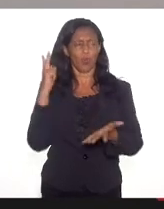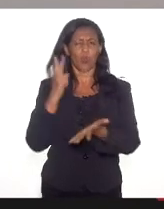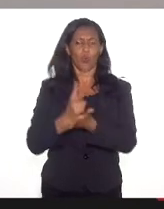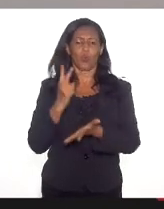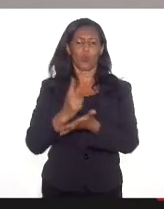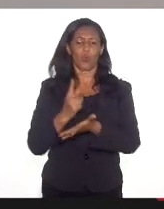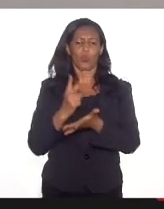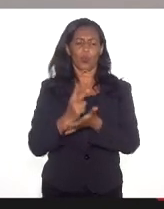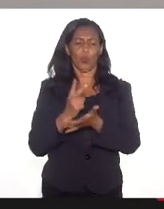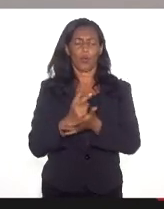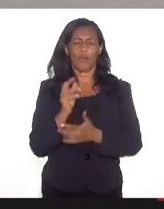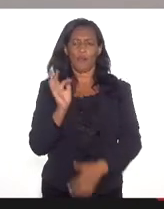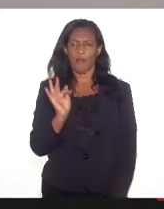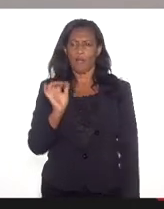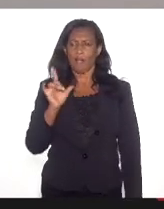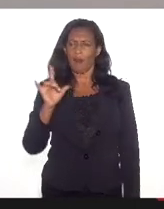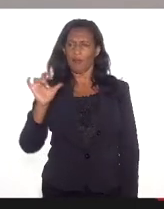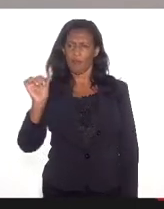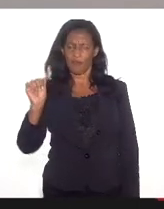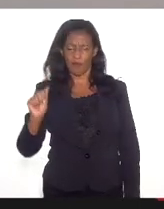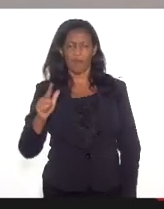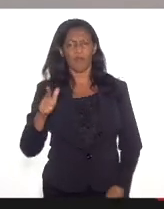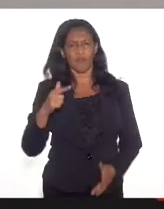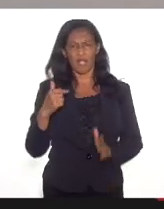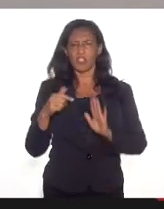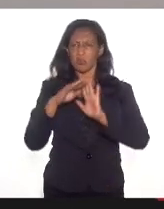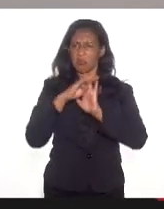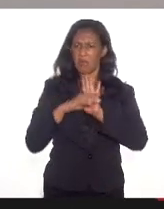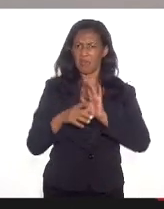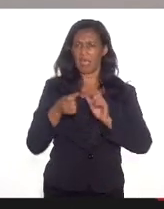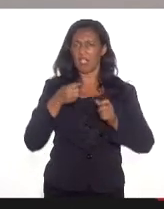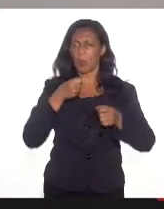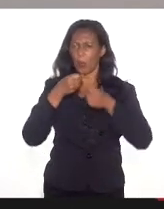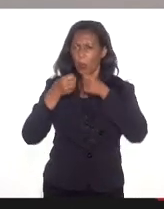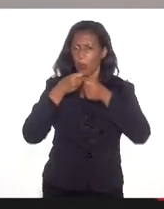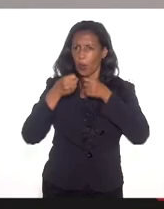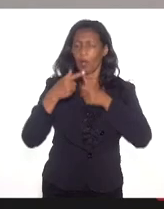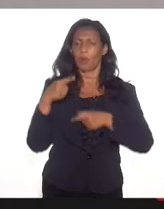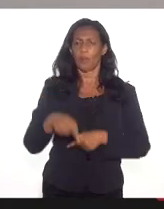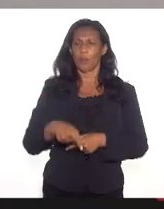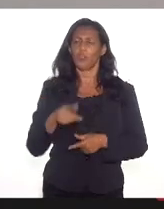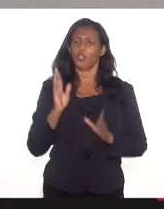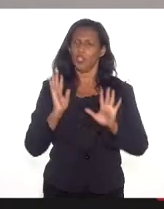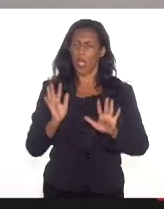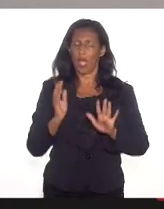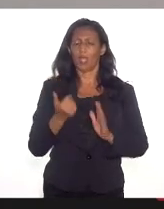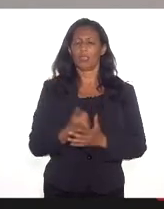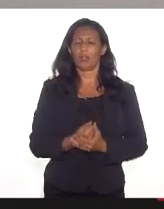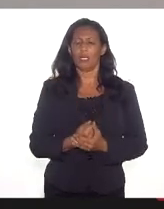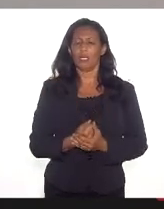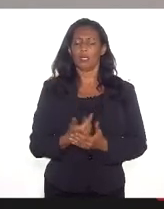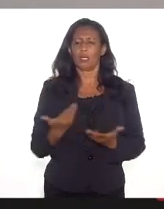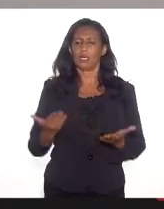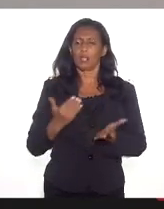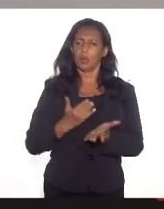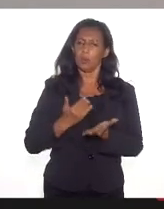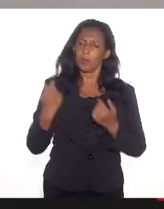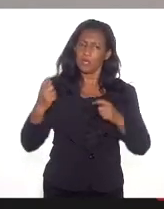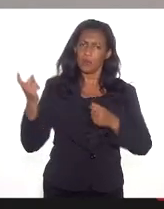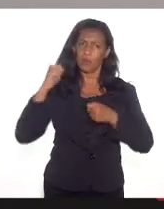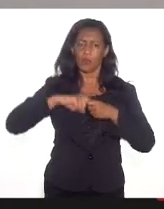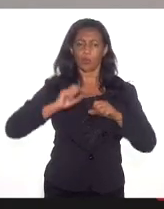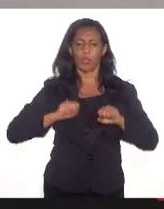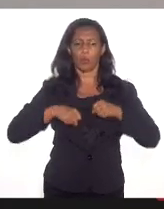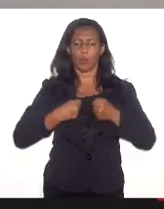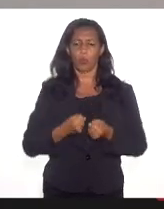conhece já fez até matéria sobre esse programa e isso é um exemplo para nós no estado do Rio de Janeiro o Maicá está começando agora algo parecido através do